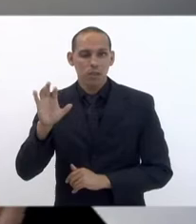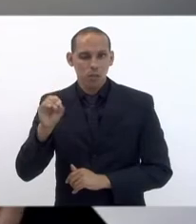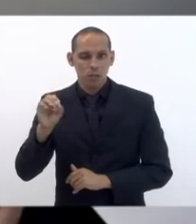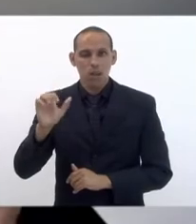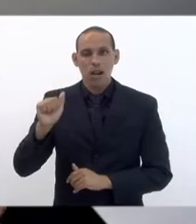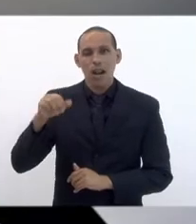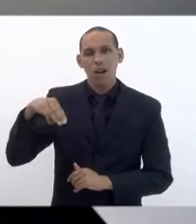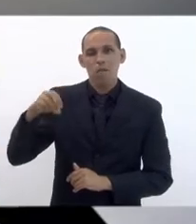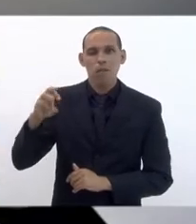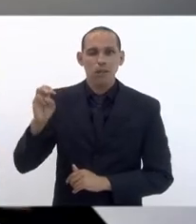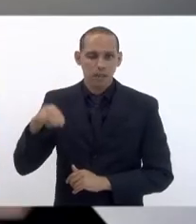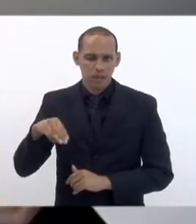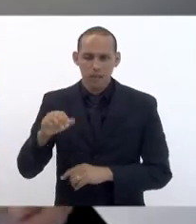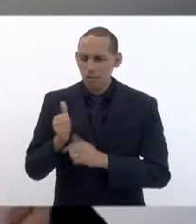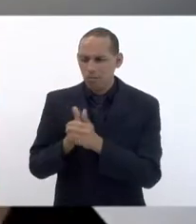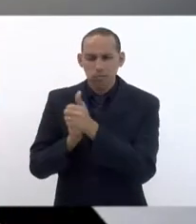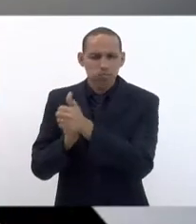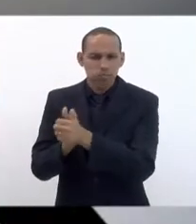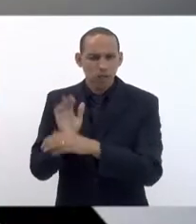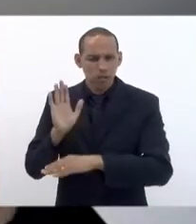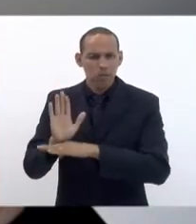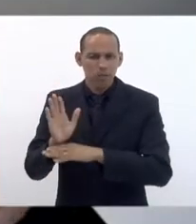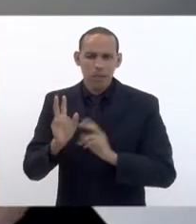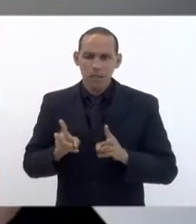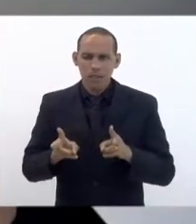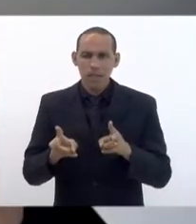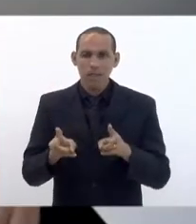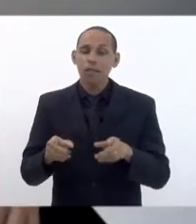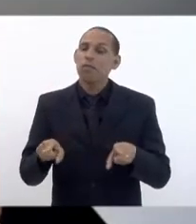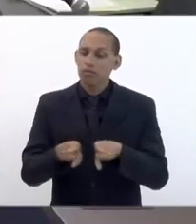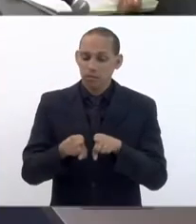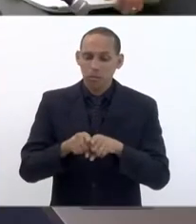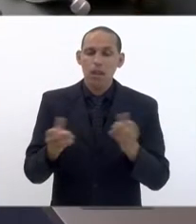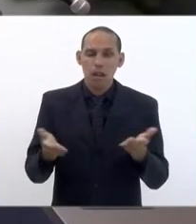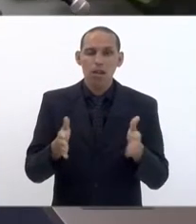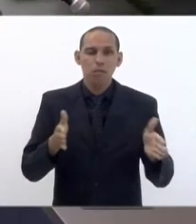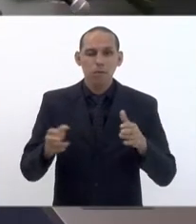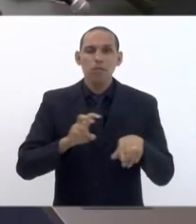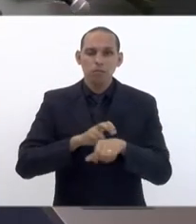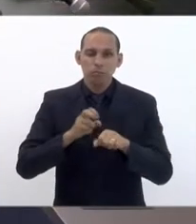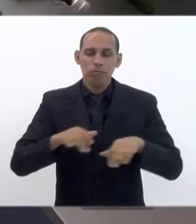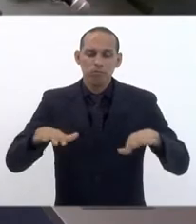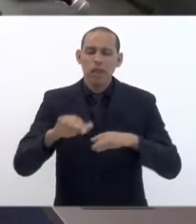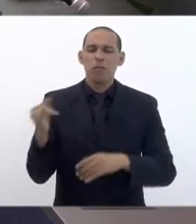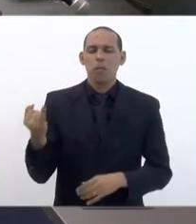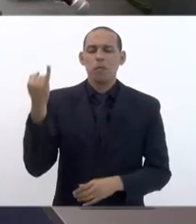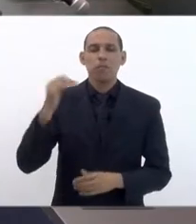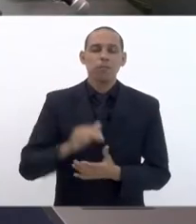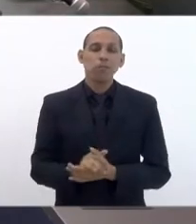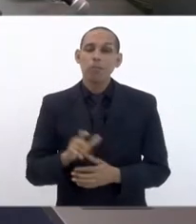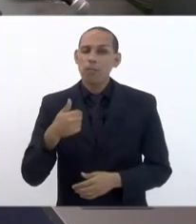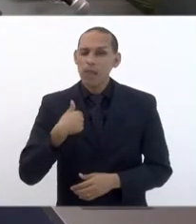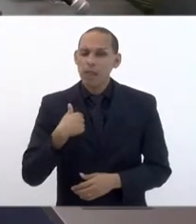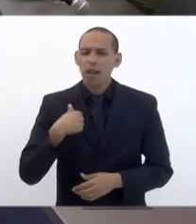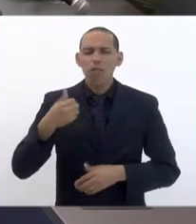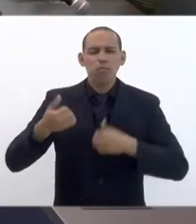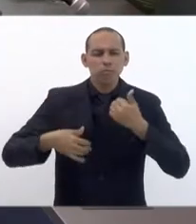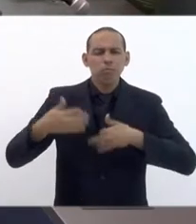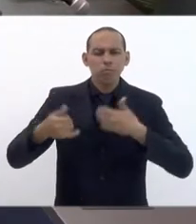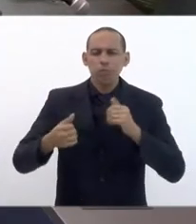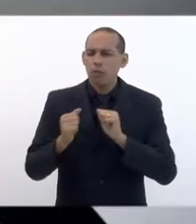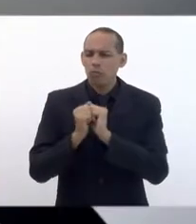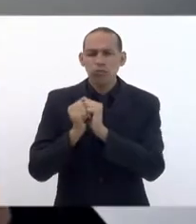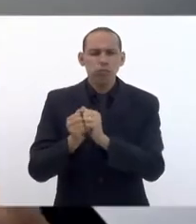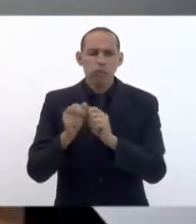cobertura ao deputado Chico Machado. Sempre. Inclusive no período de pandemia. Importantíssimo. Eu queria me ponderar com o relator